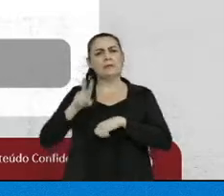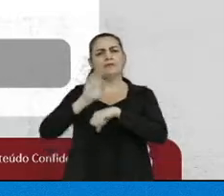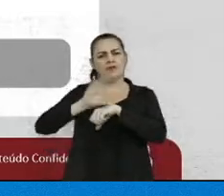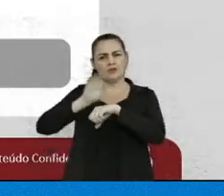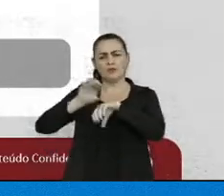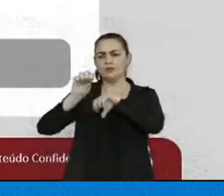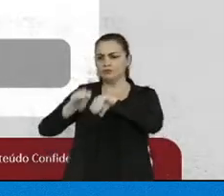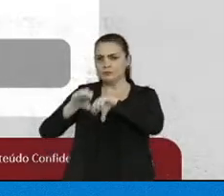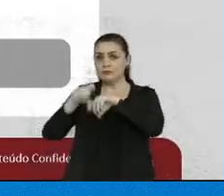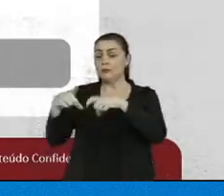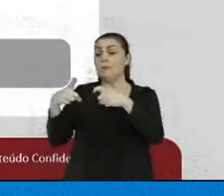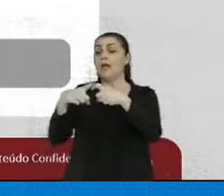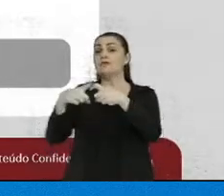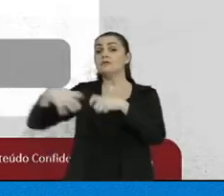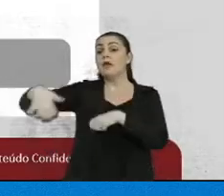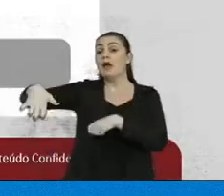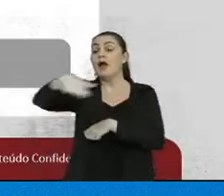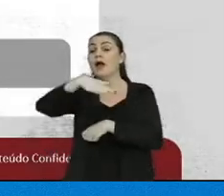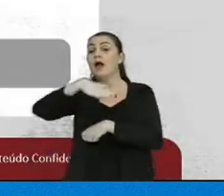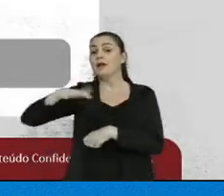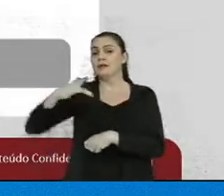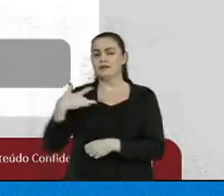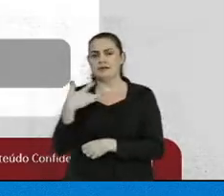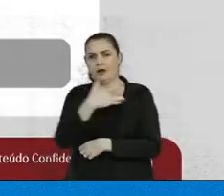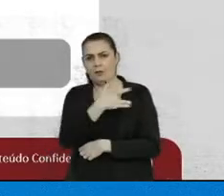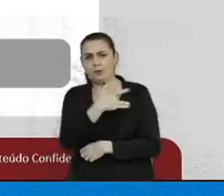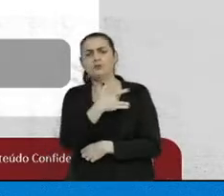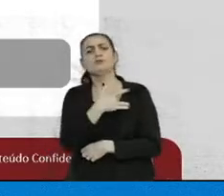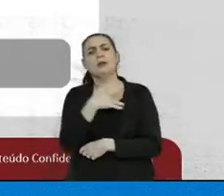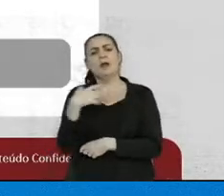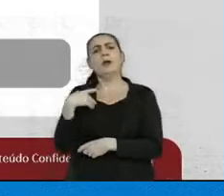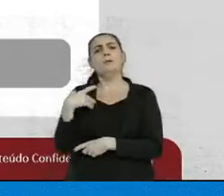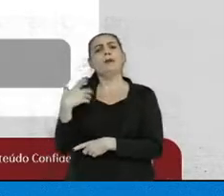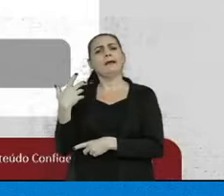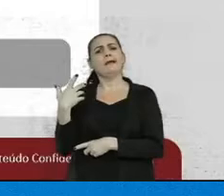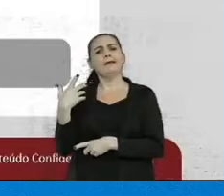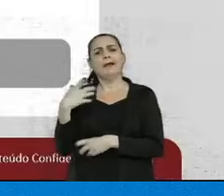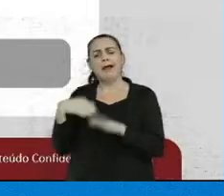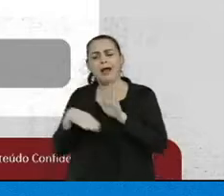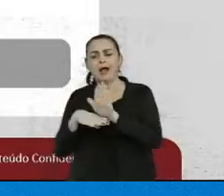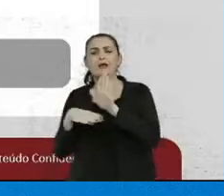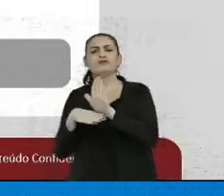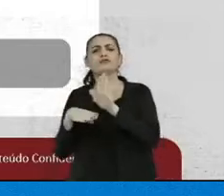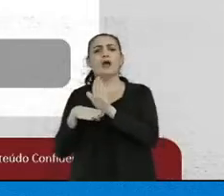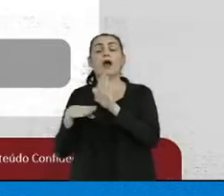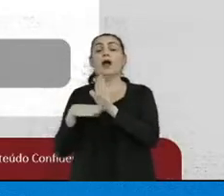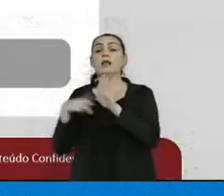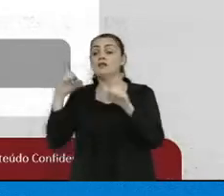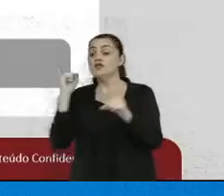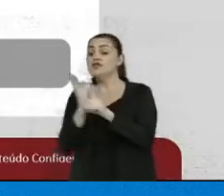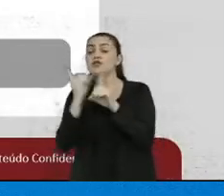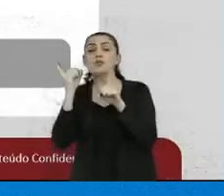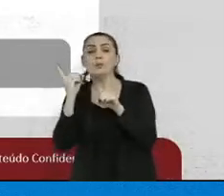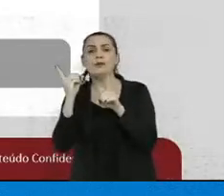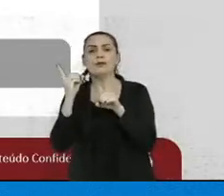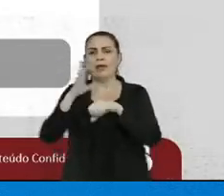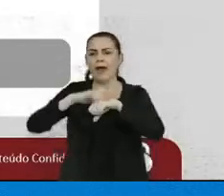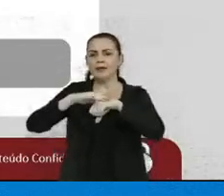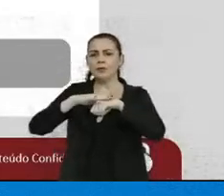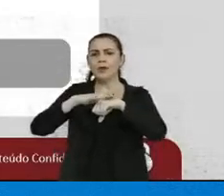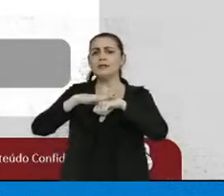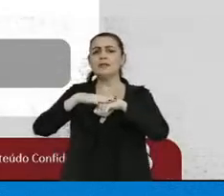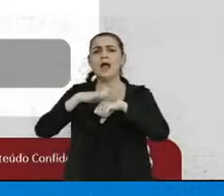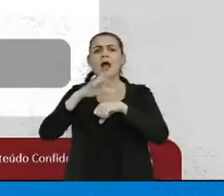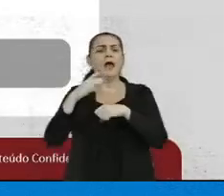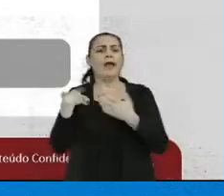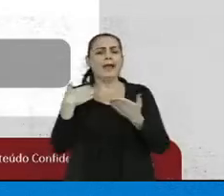diagnostique esse distúrbio, essa doença, nas fases mais iniciais, onde ainda não existe um comprometimento